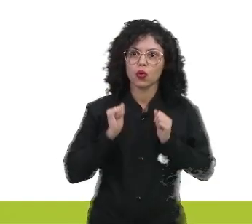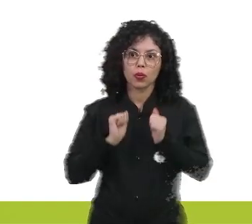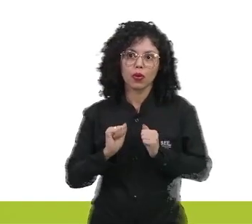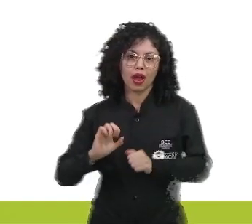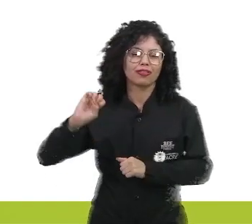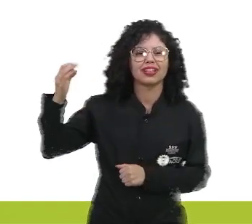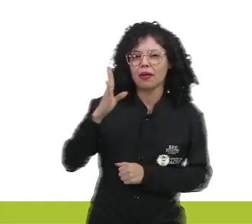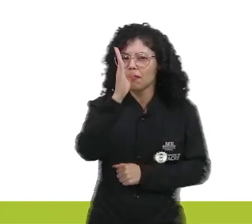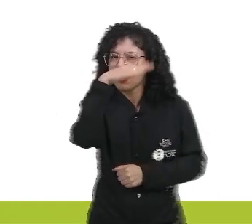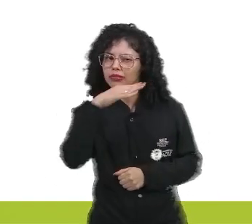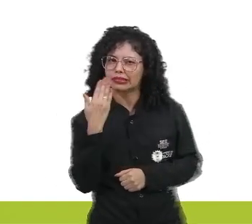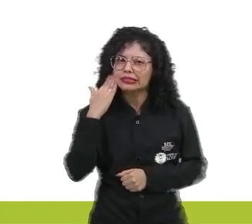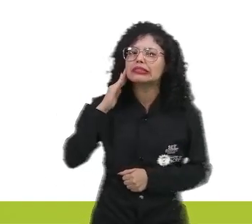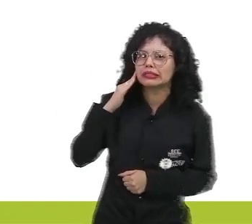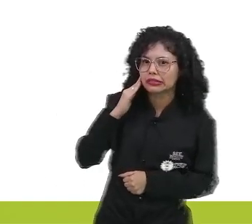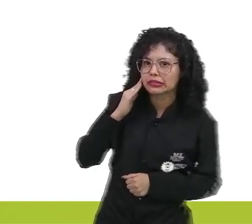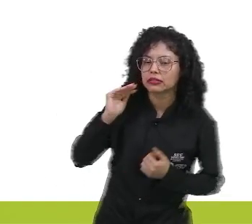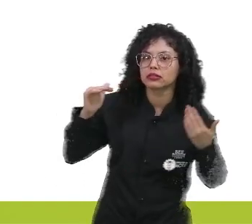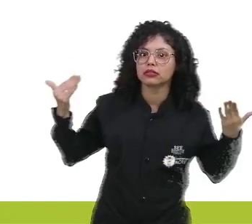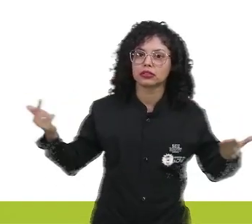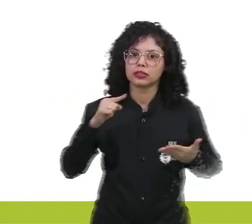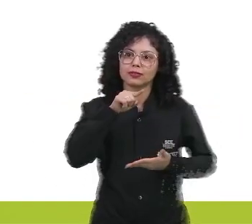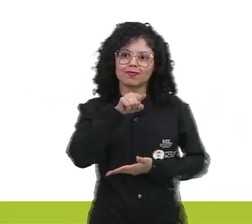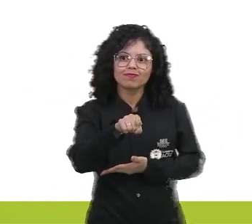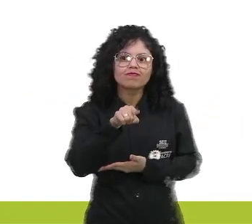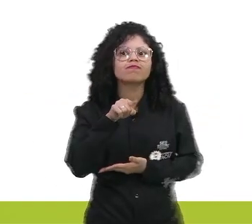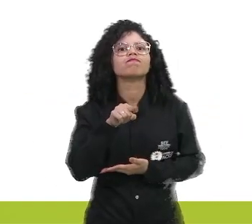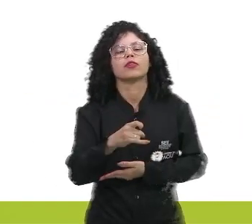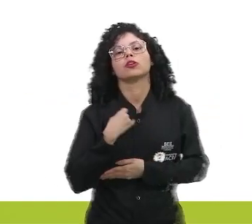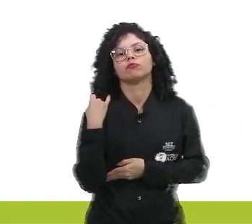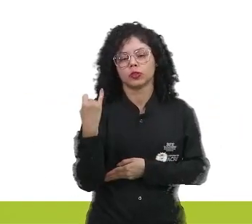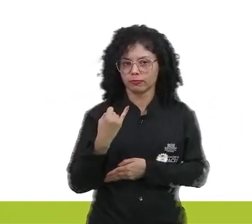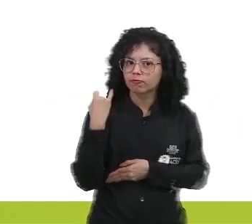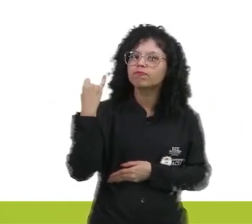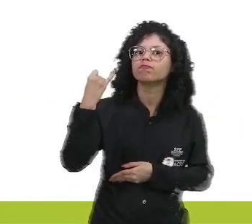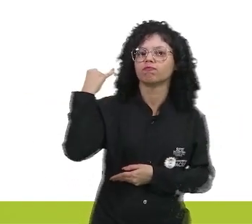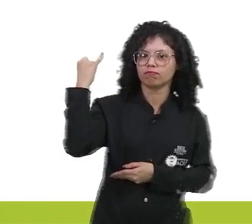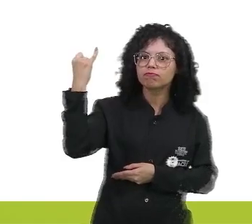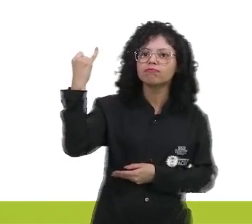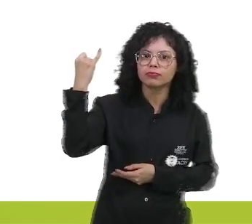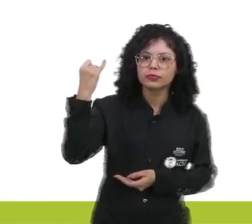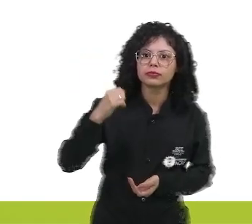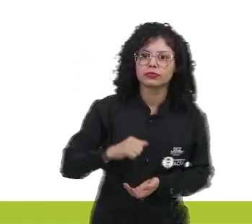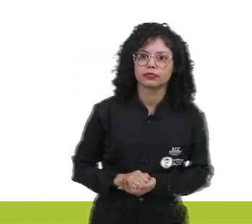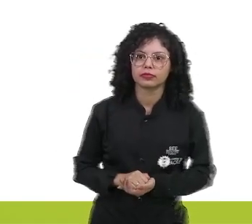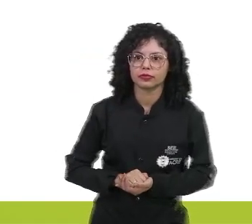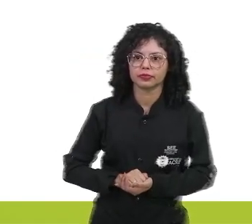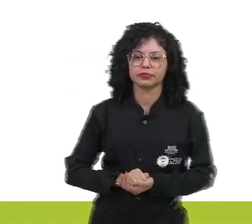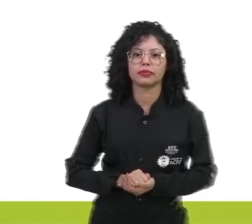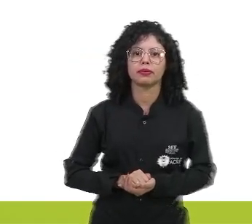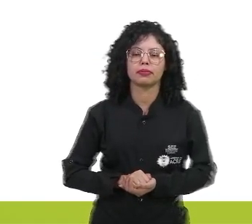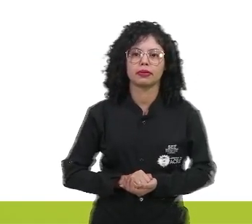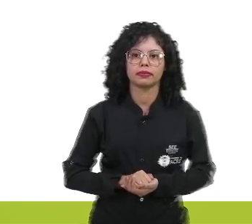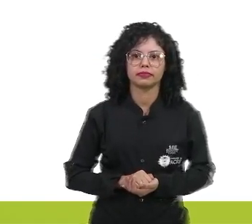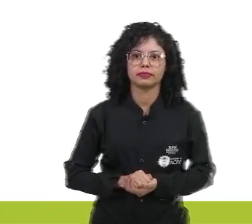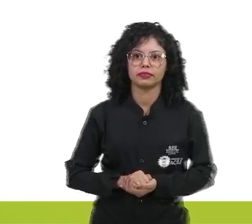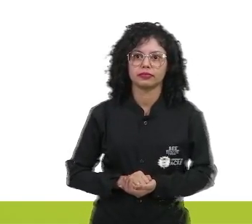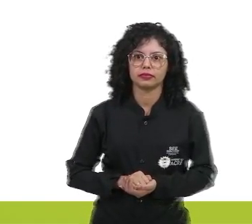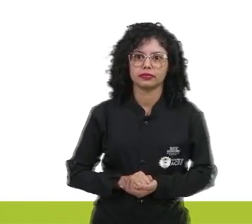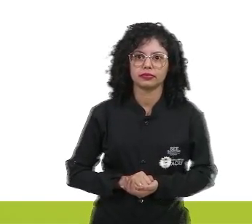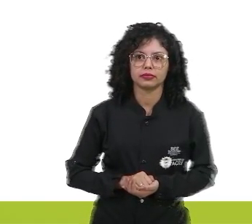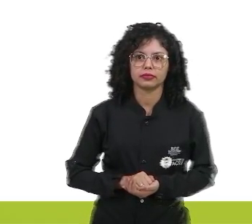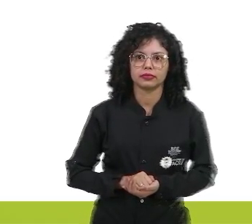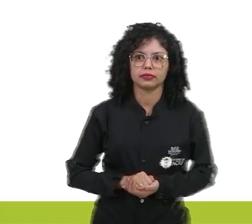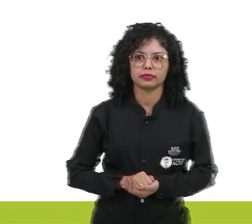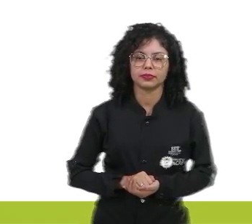pode causar mal entendido. Isso aqui é muito importante. Opa, que eu queria grifar e não grifei. Eita, Jesus,